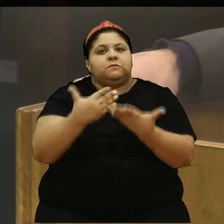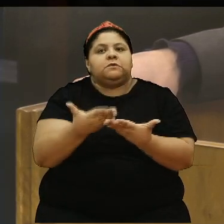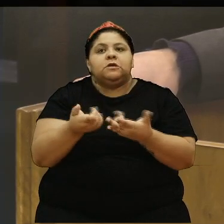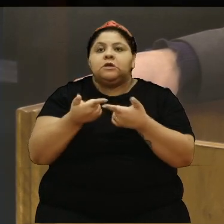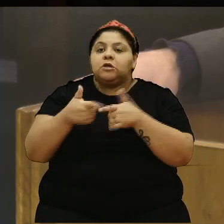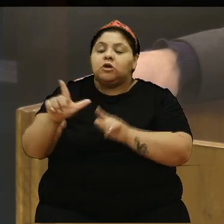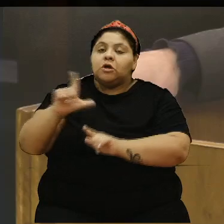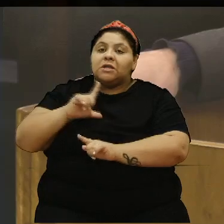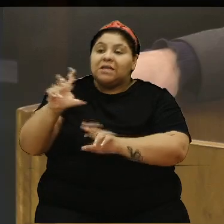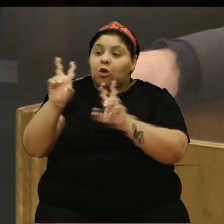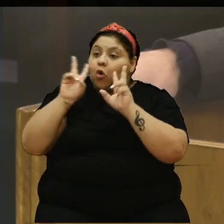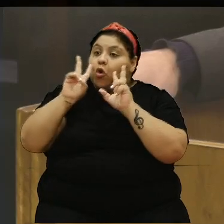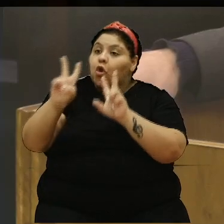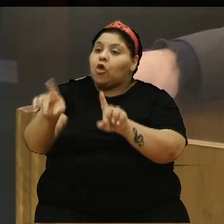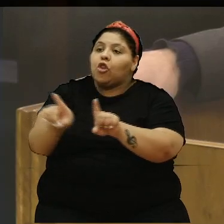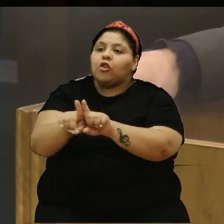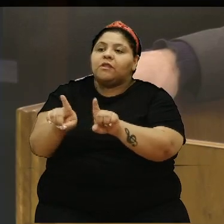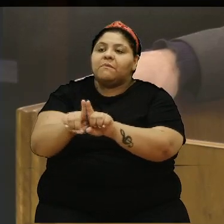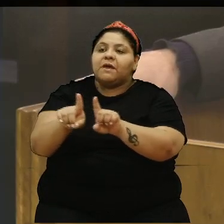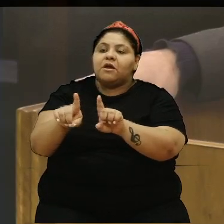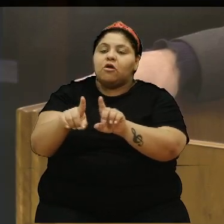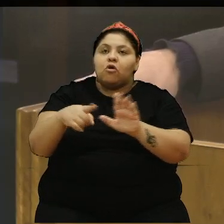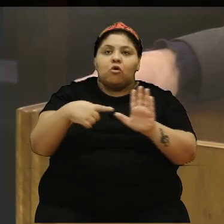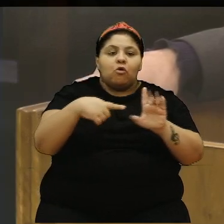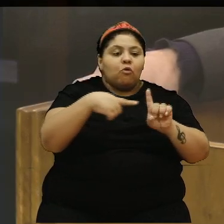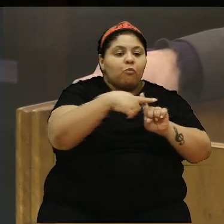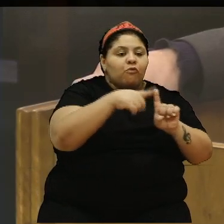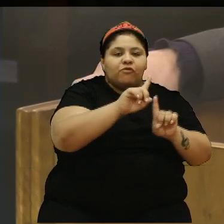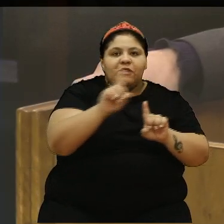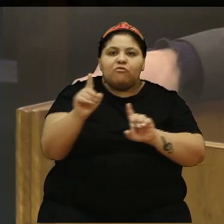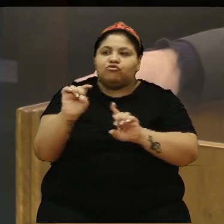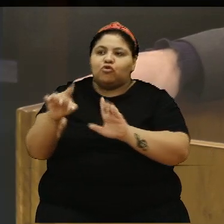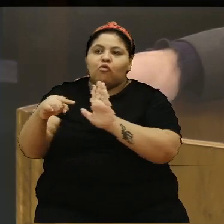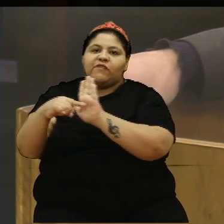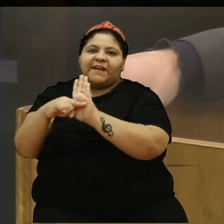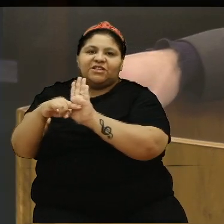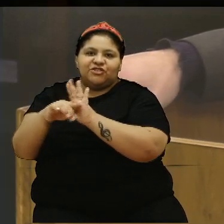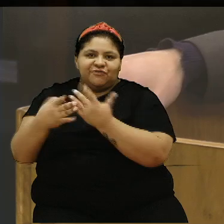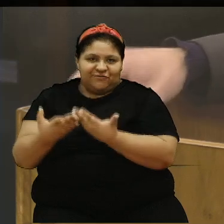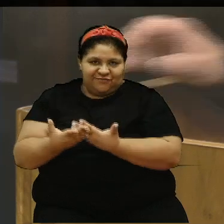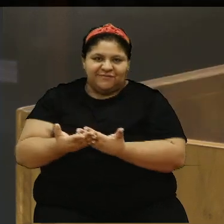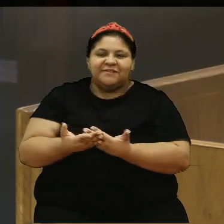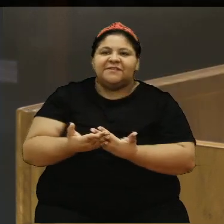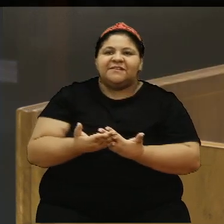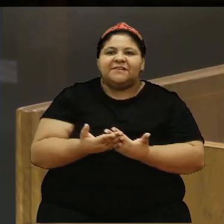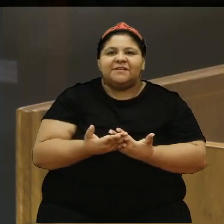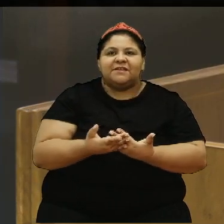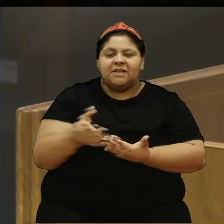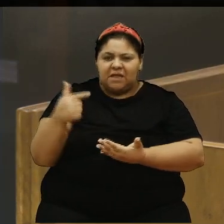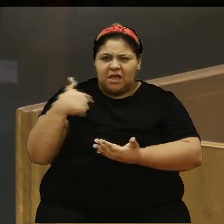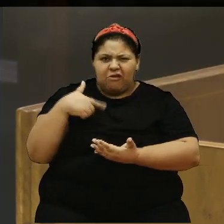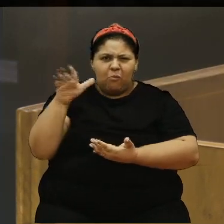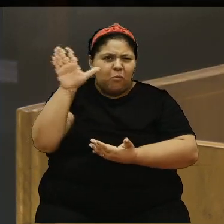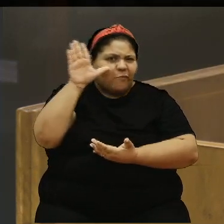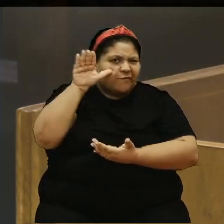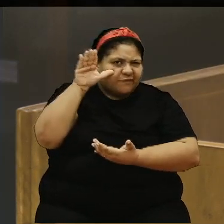Mas a gente tem que olhar também o lado positivo, não só o lado negativo. Até eu estava